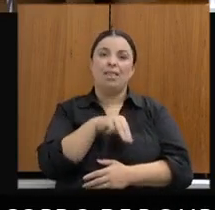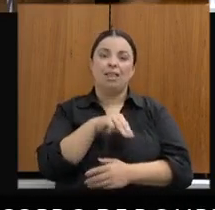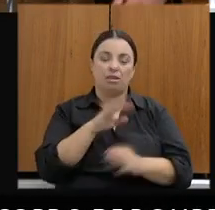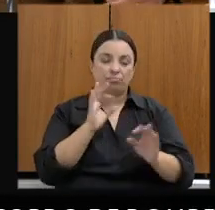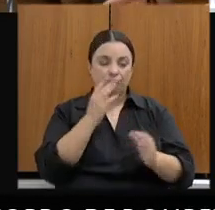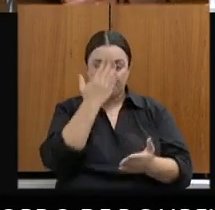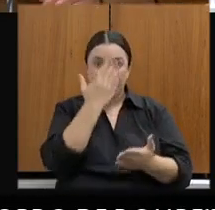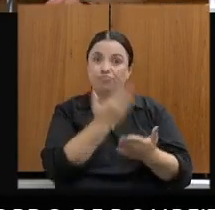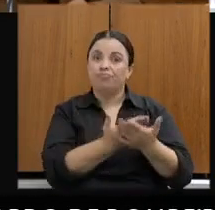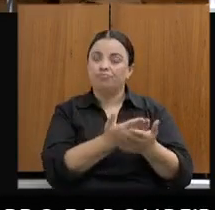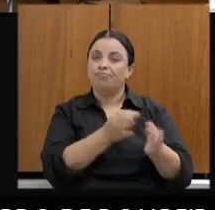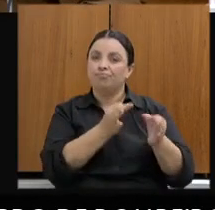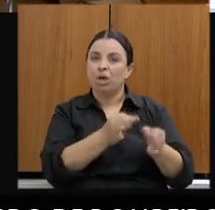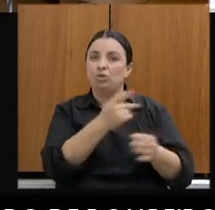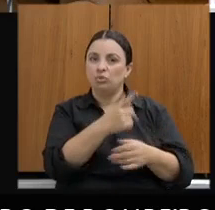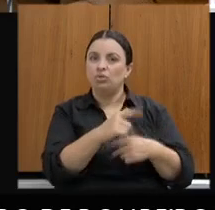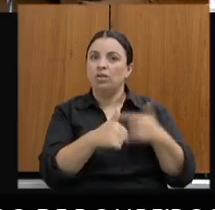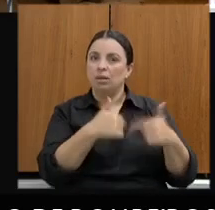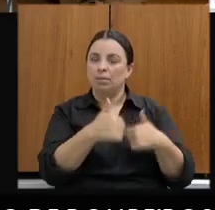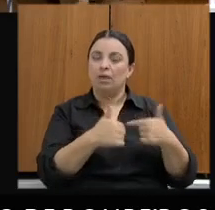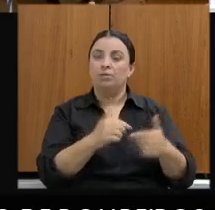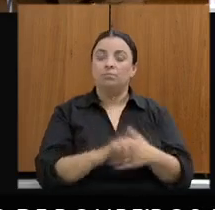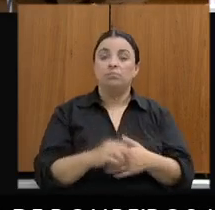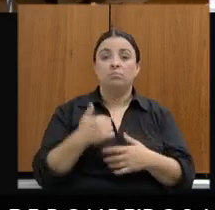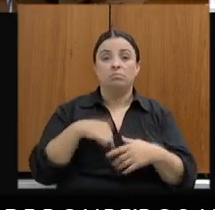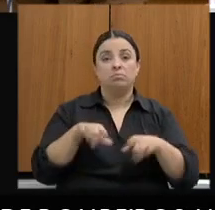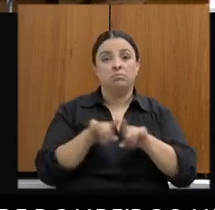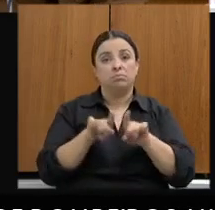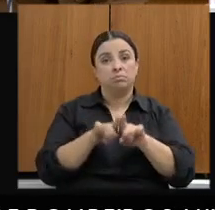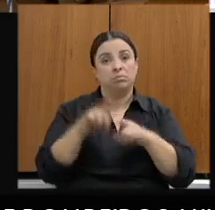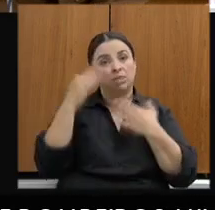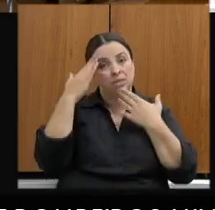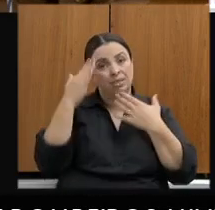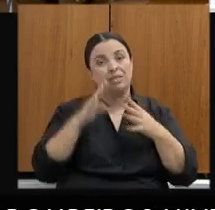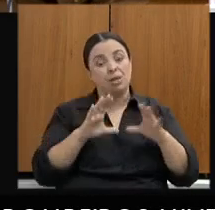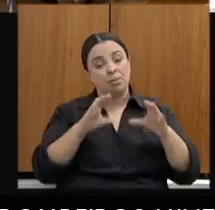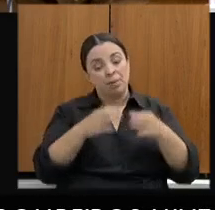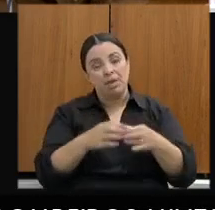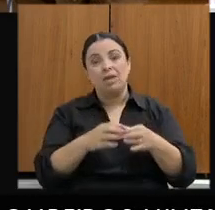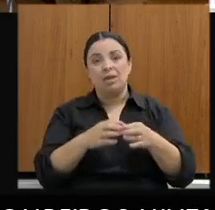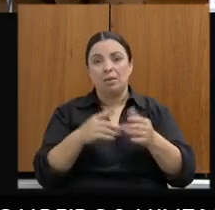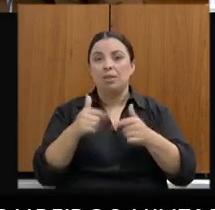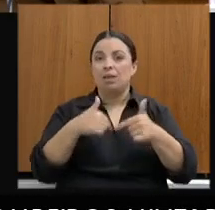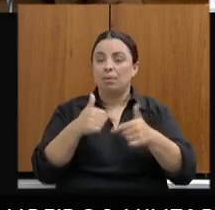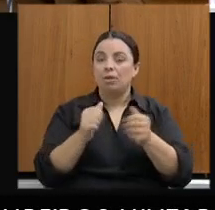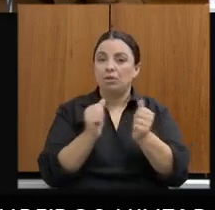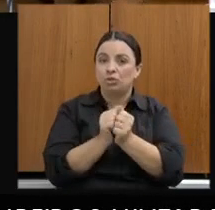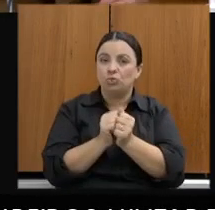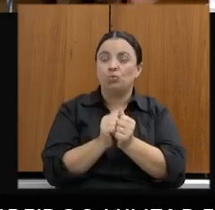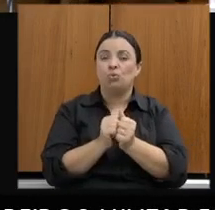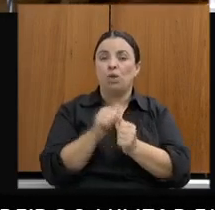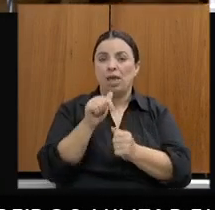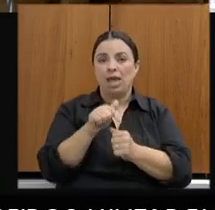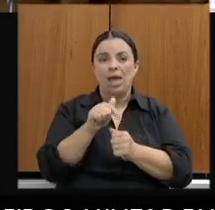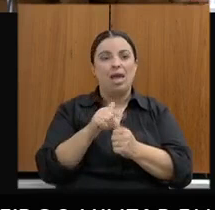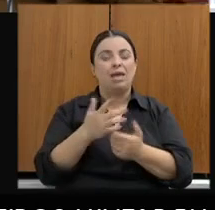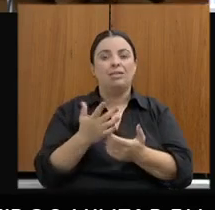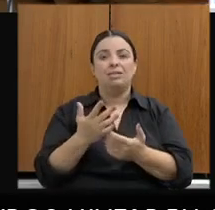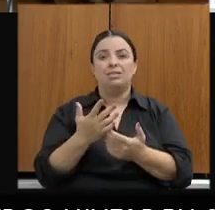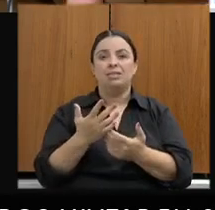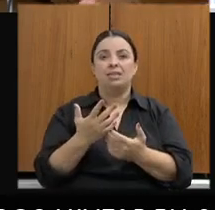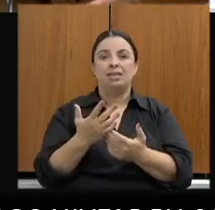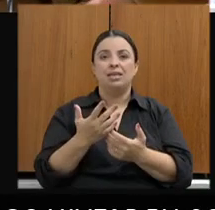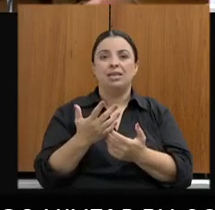né E aqui vem eu quero agradecer também a minha a minha equipe né a nossa parte logística aquela que atende os senhores